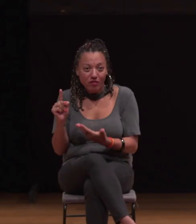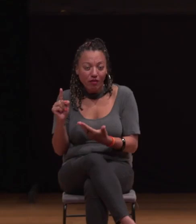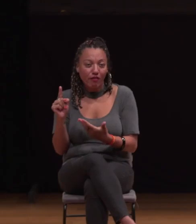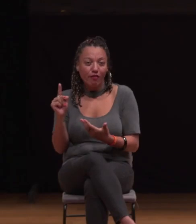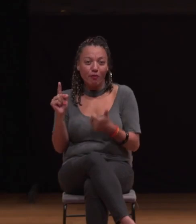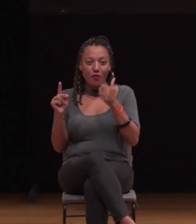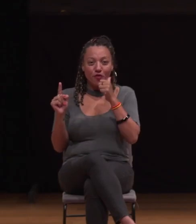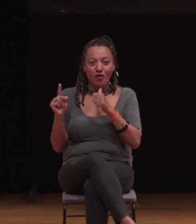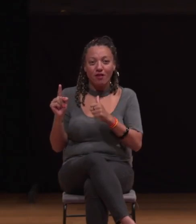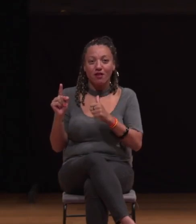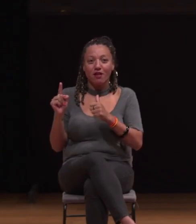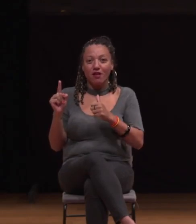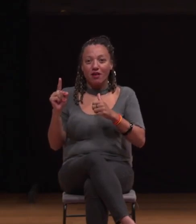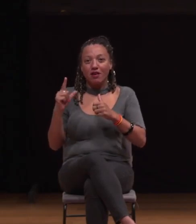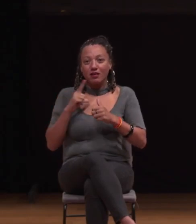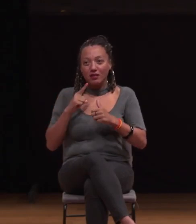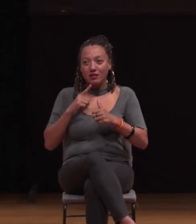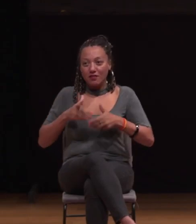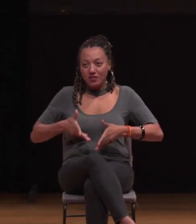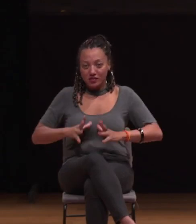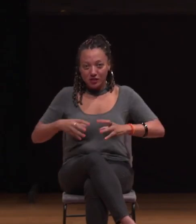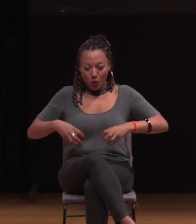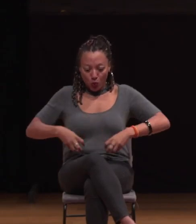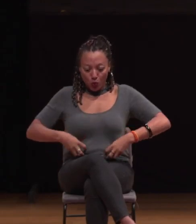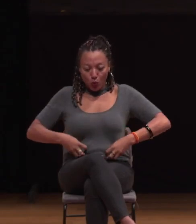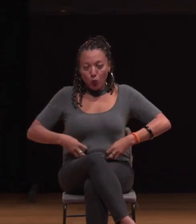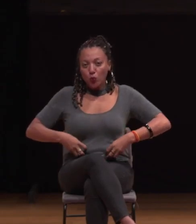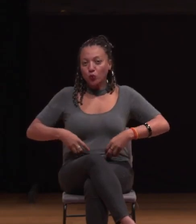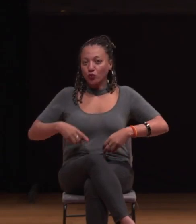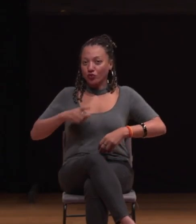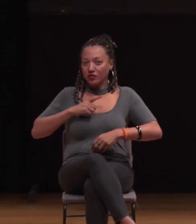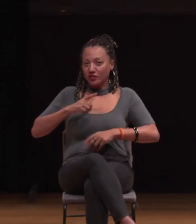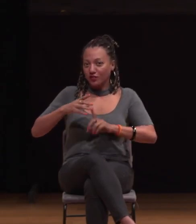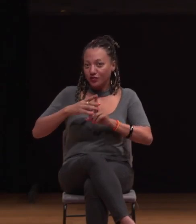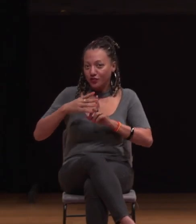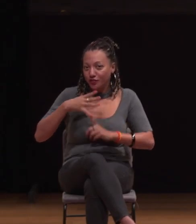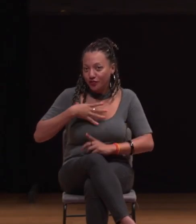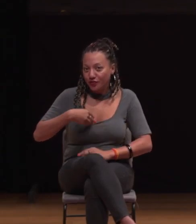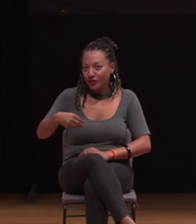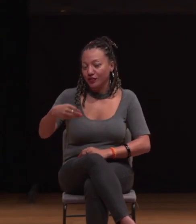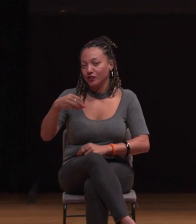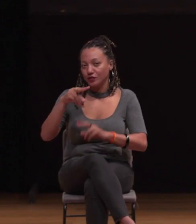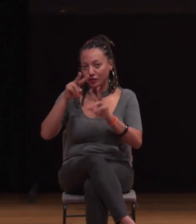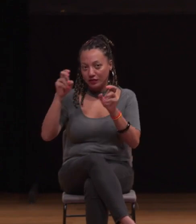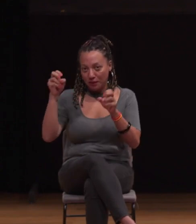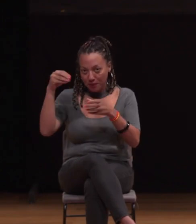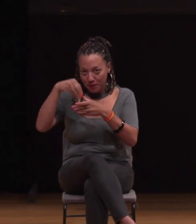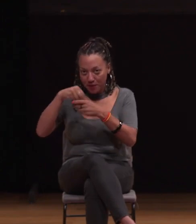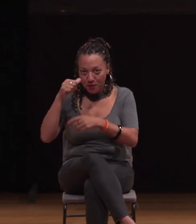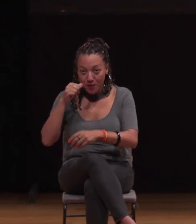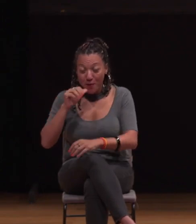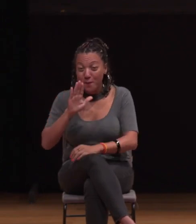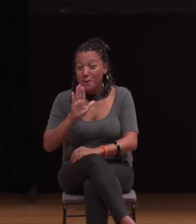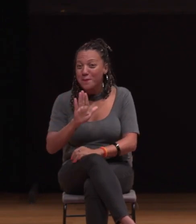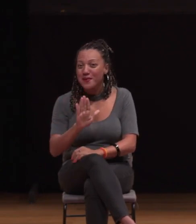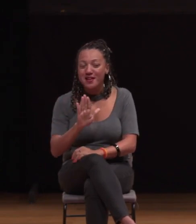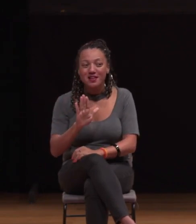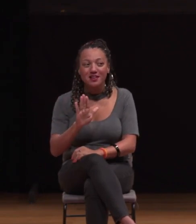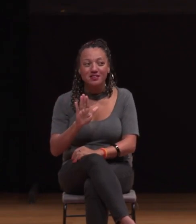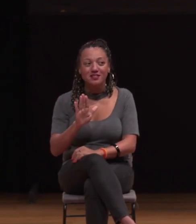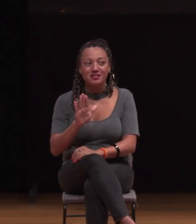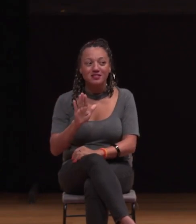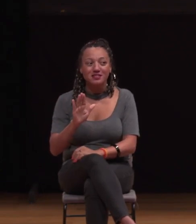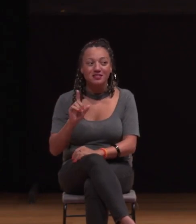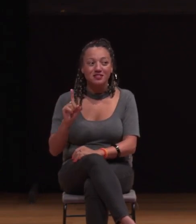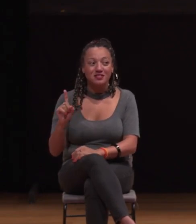mulher, que nasceu com útero, que teve filhos, que tem essas questões, desde que nasceu, as questões femininas. Só que aí ela foi taxada